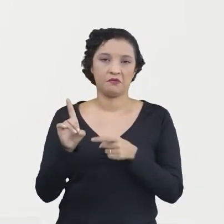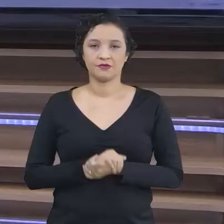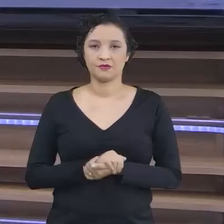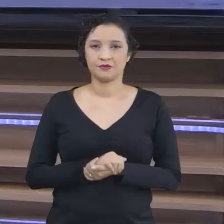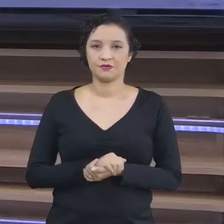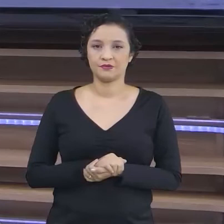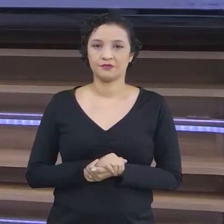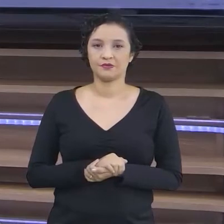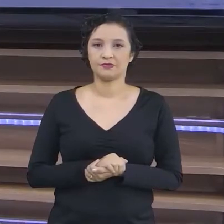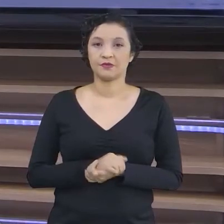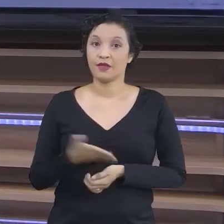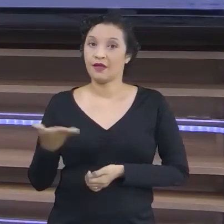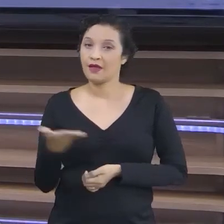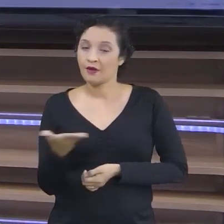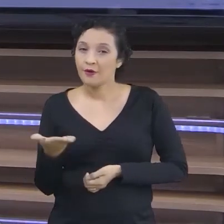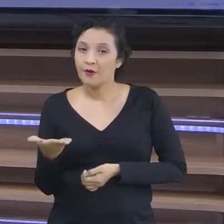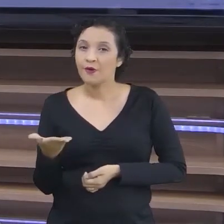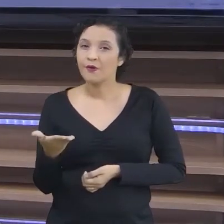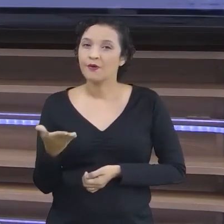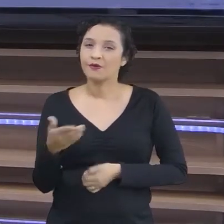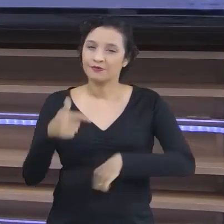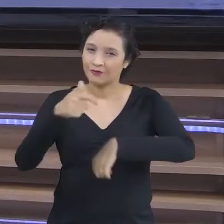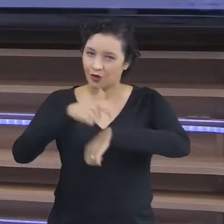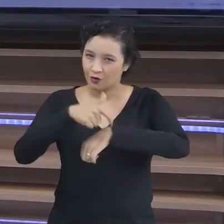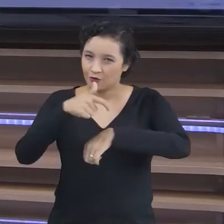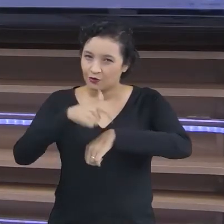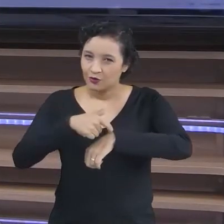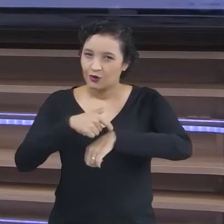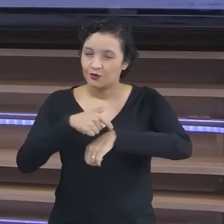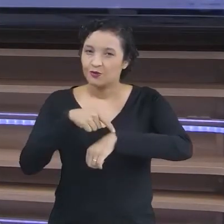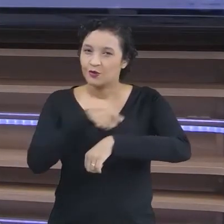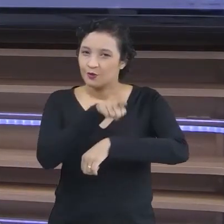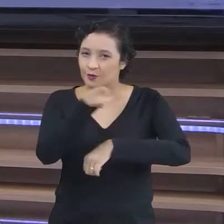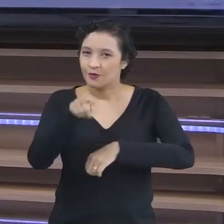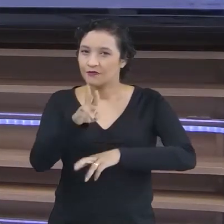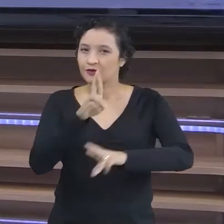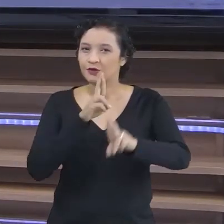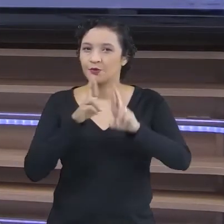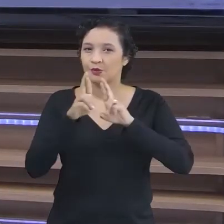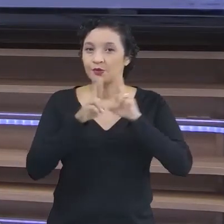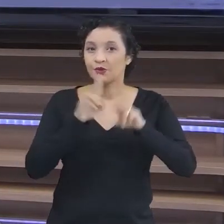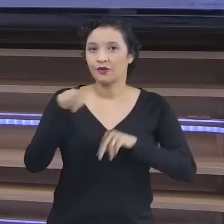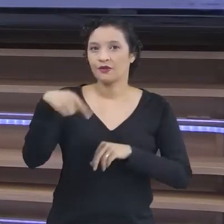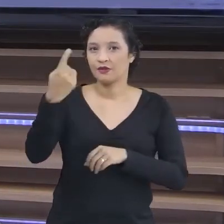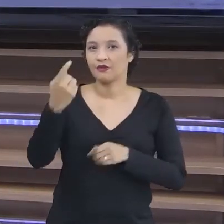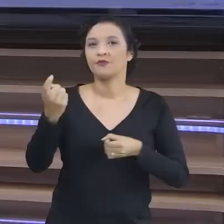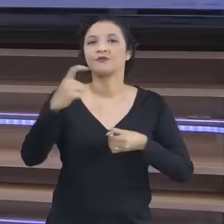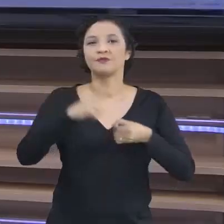nenhuma. Vamos dar um tempinho para vocês responderem, depois a gente volta, ok?